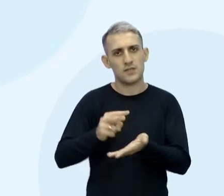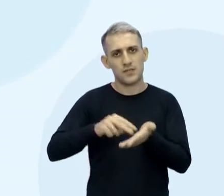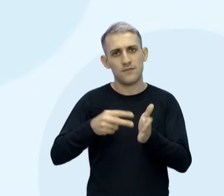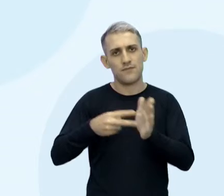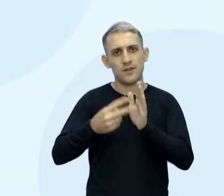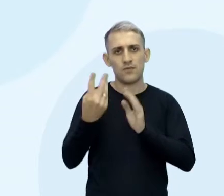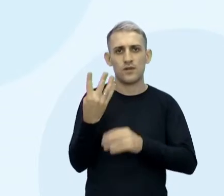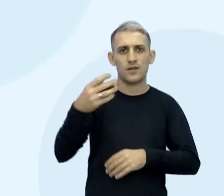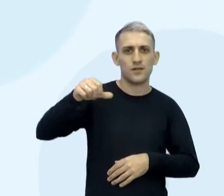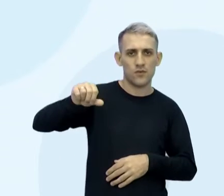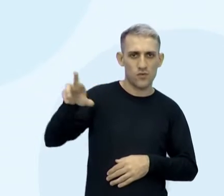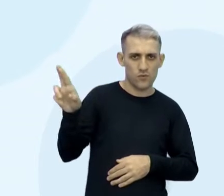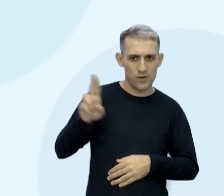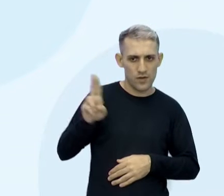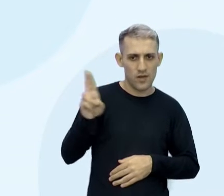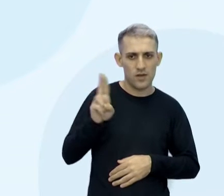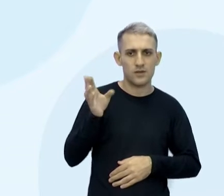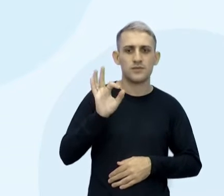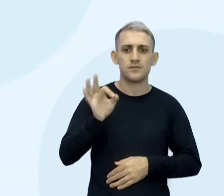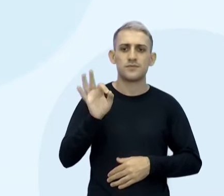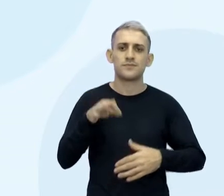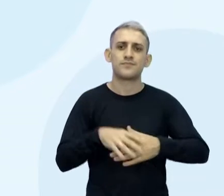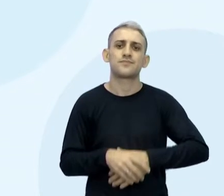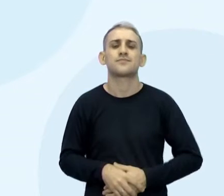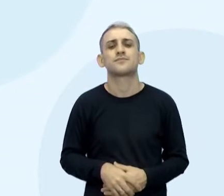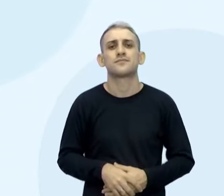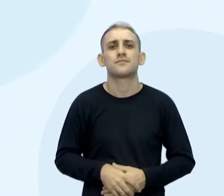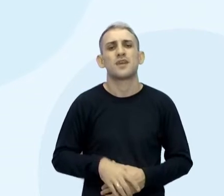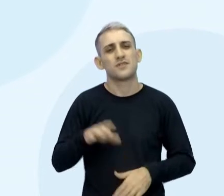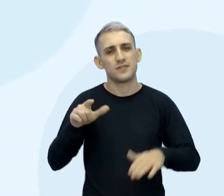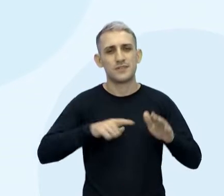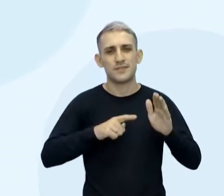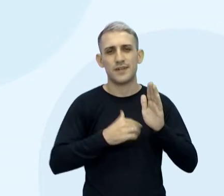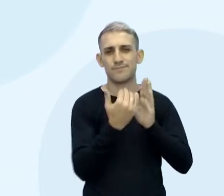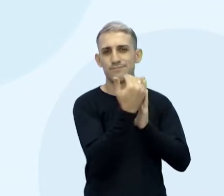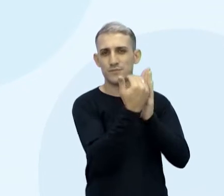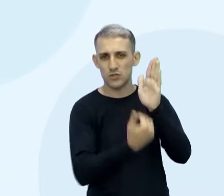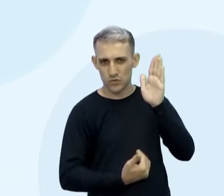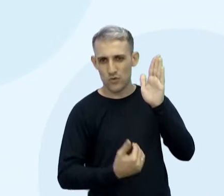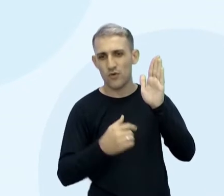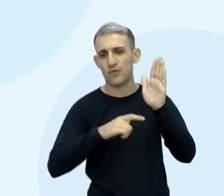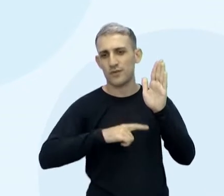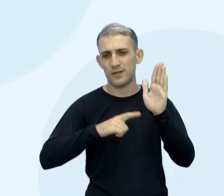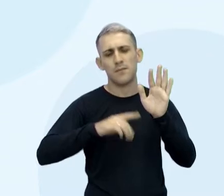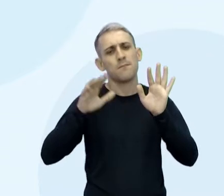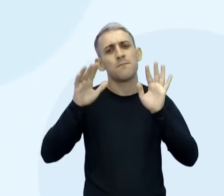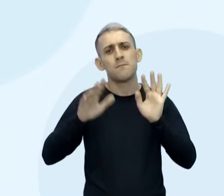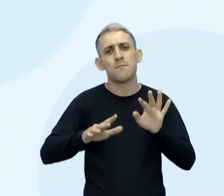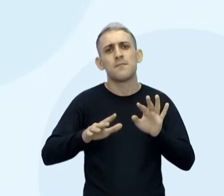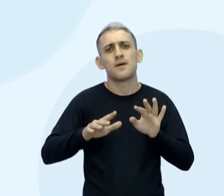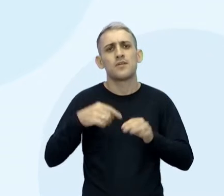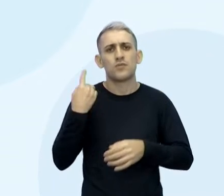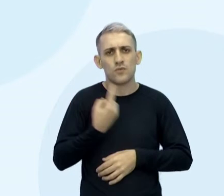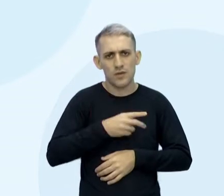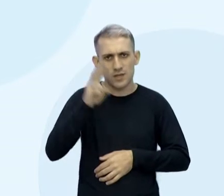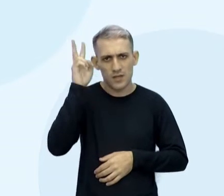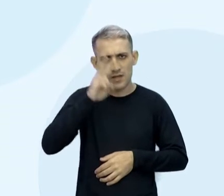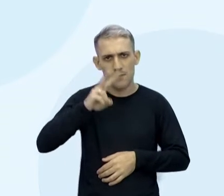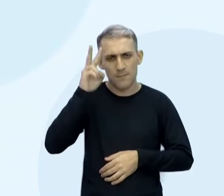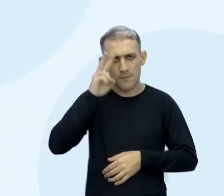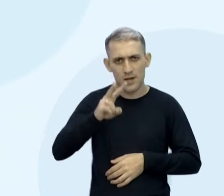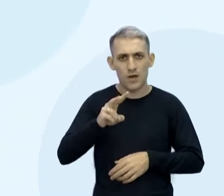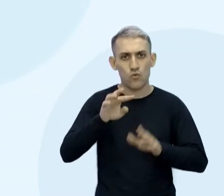mudarem o preço desse produto ou dar algum desconto durante alguma promoção. Mas, levando em consideração